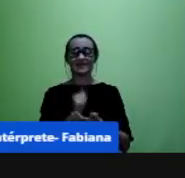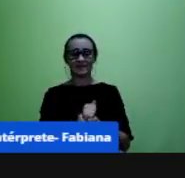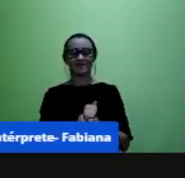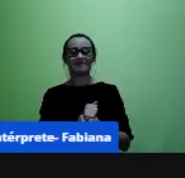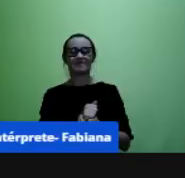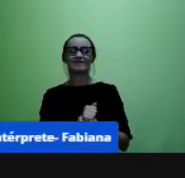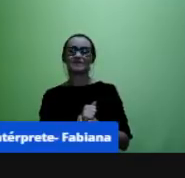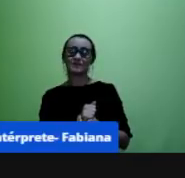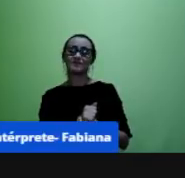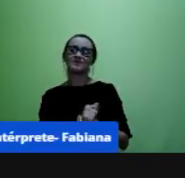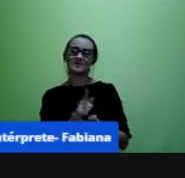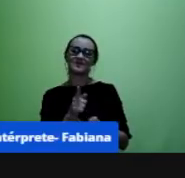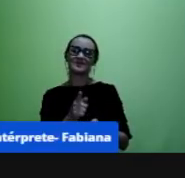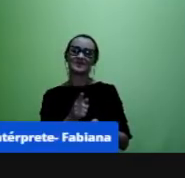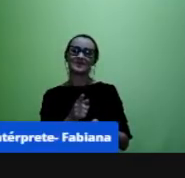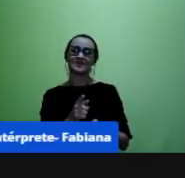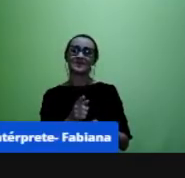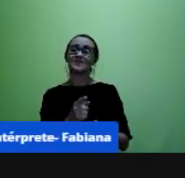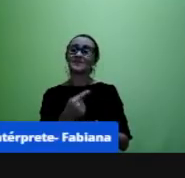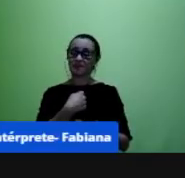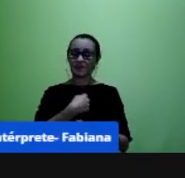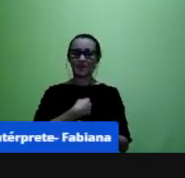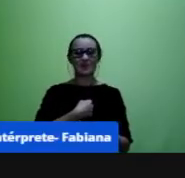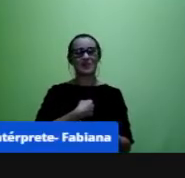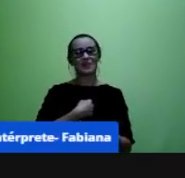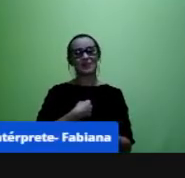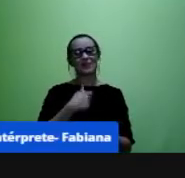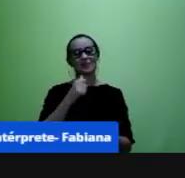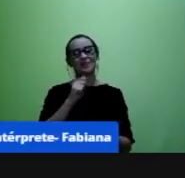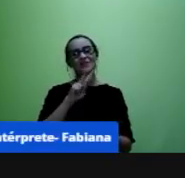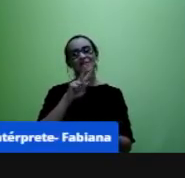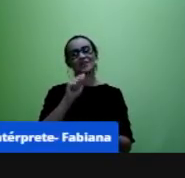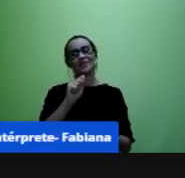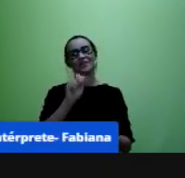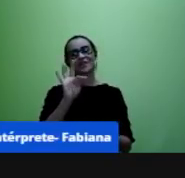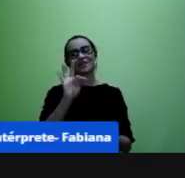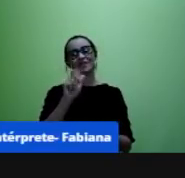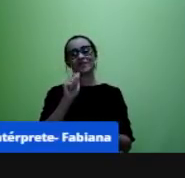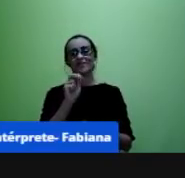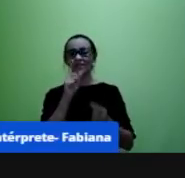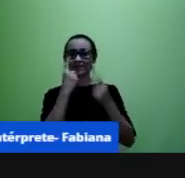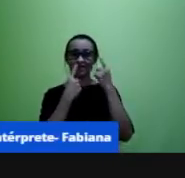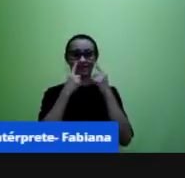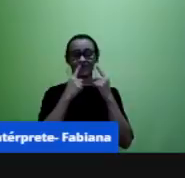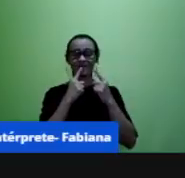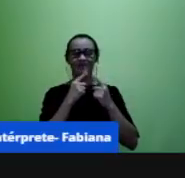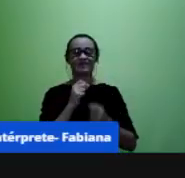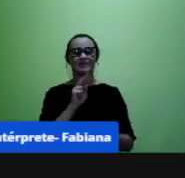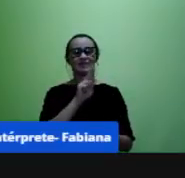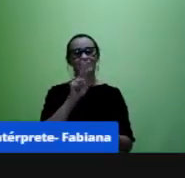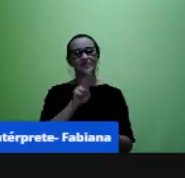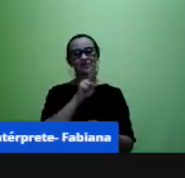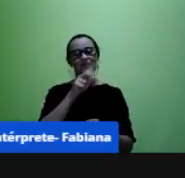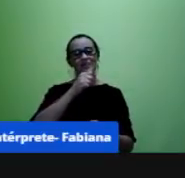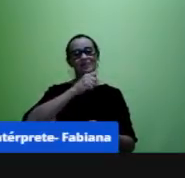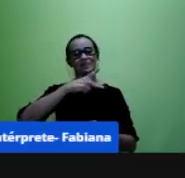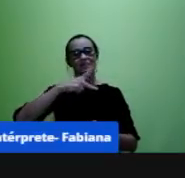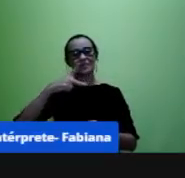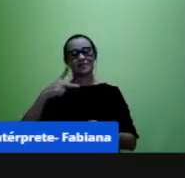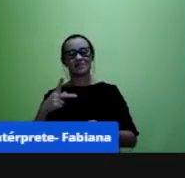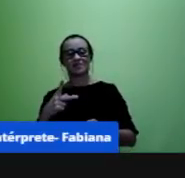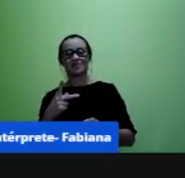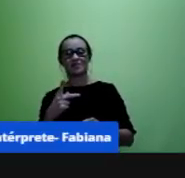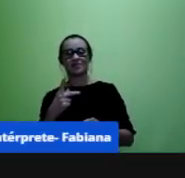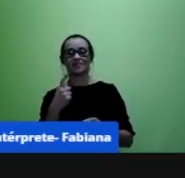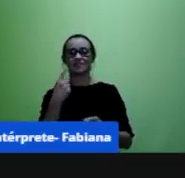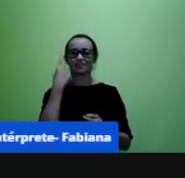Sim, essa sou eu. Sou eu, é o meu avatar. Eu usei um aplicativo de caricaturas para fazer. E